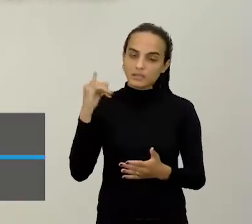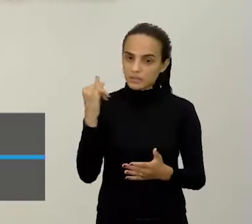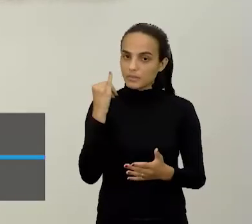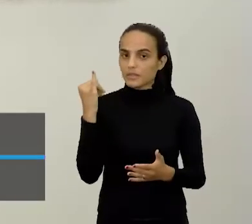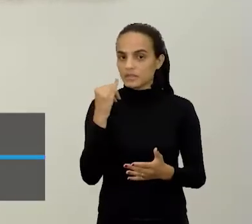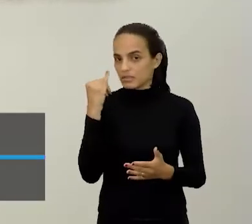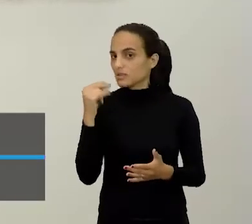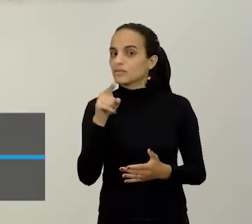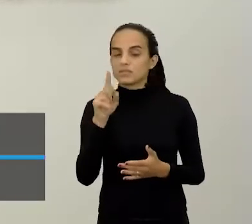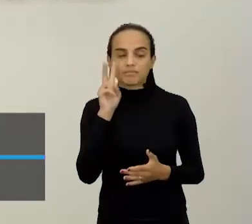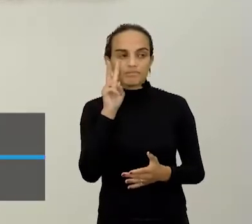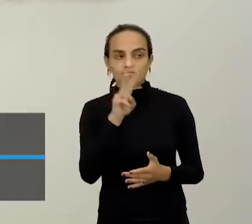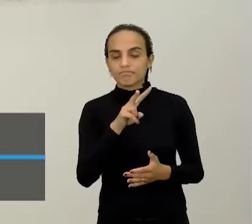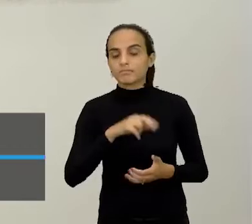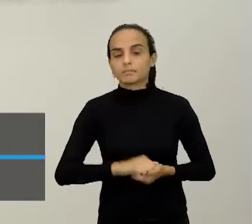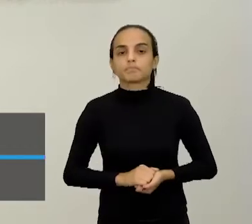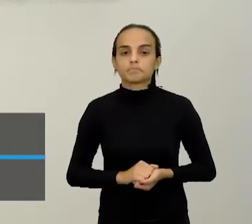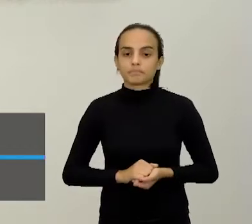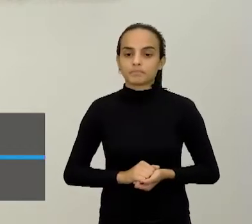vocês acompanharem ali a aula.